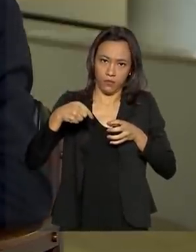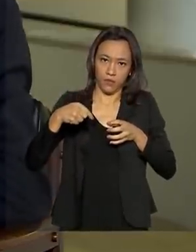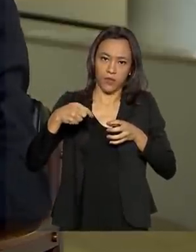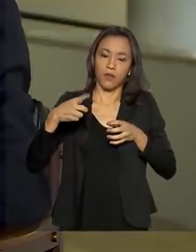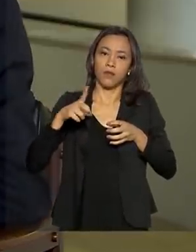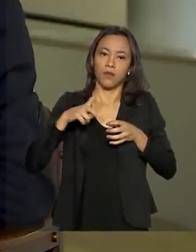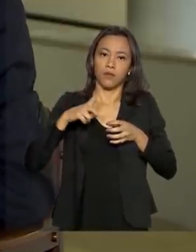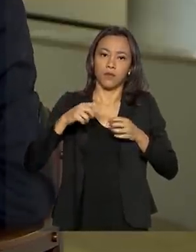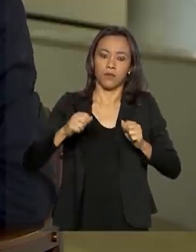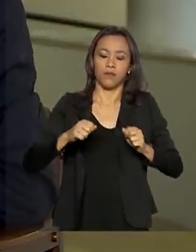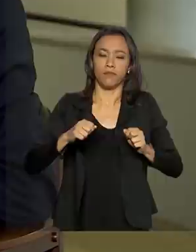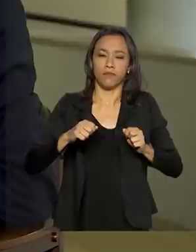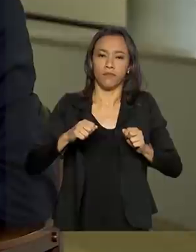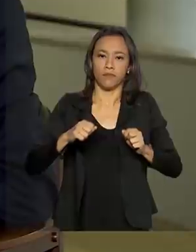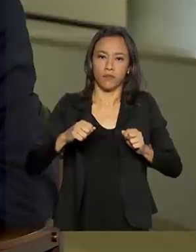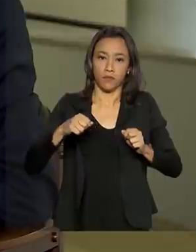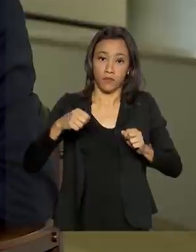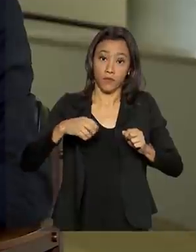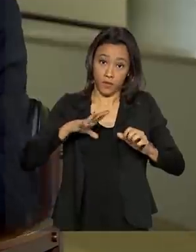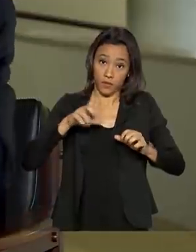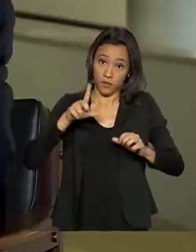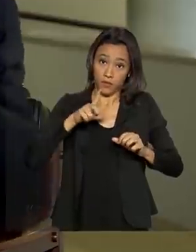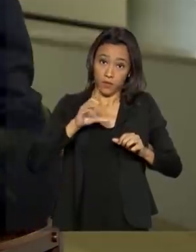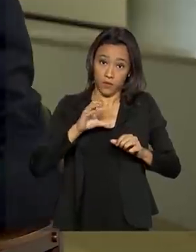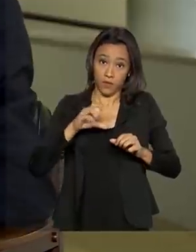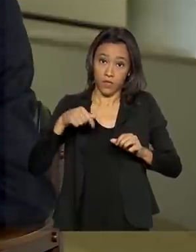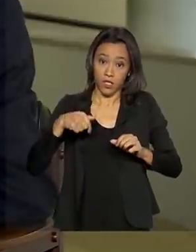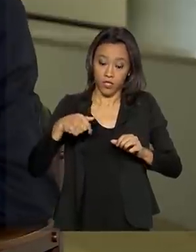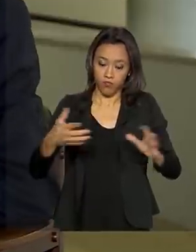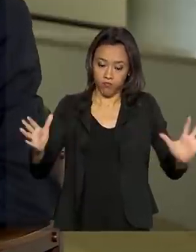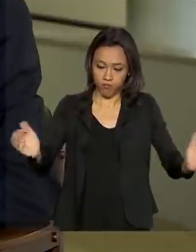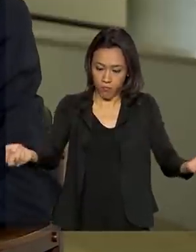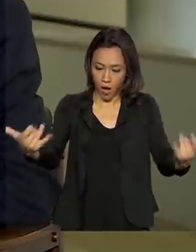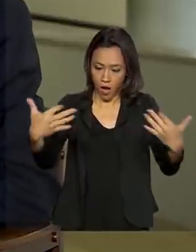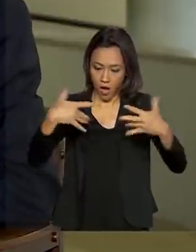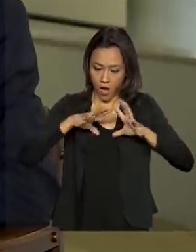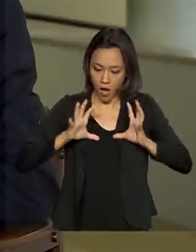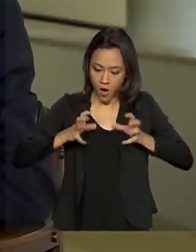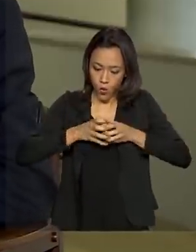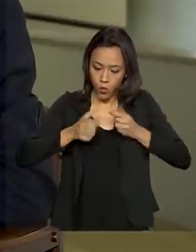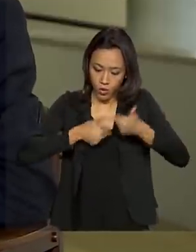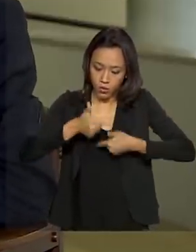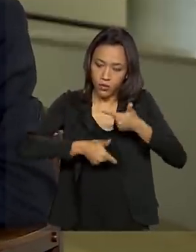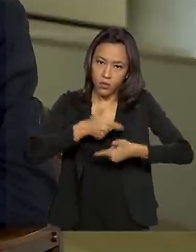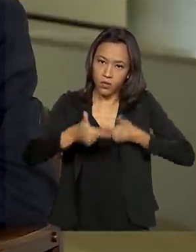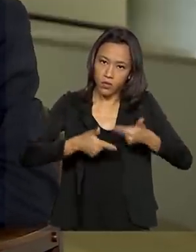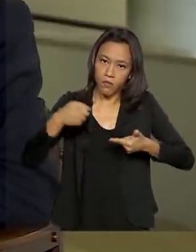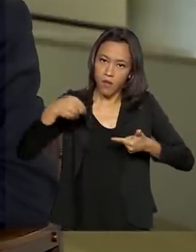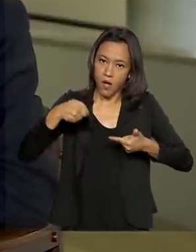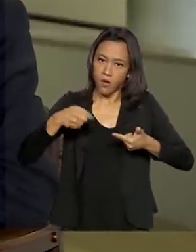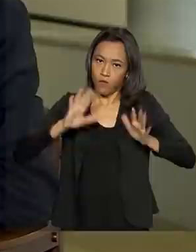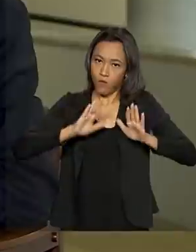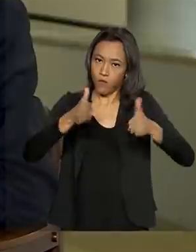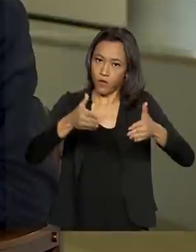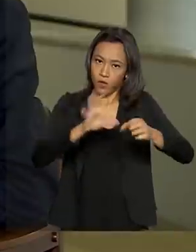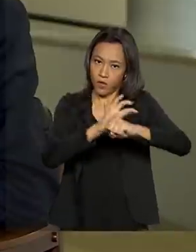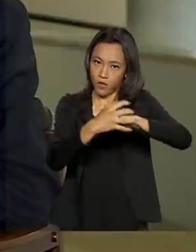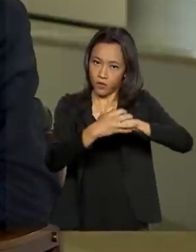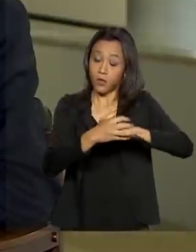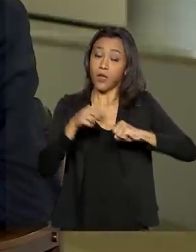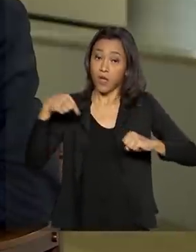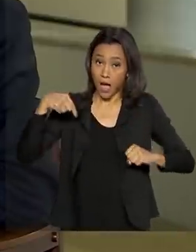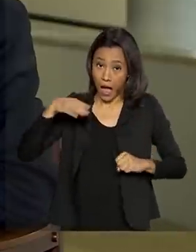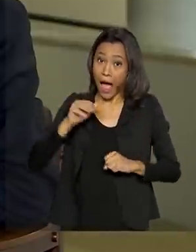dessa conferência, né? desse órgão de concentração de esforços em cima do Covid, a ABIN tem um